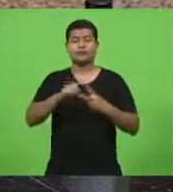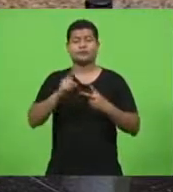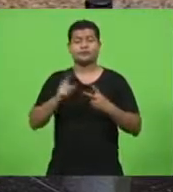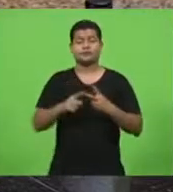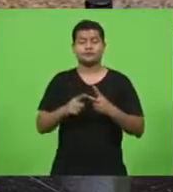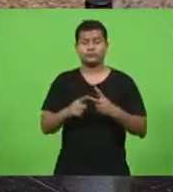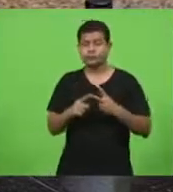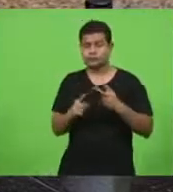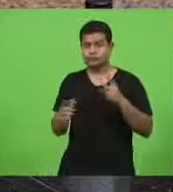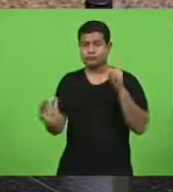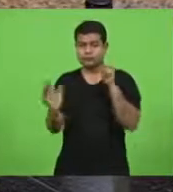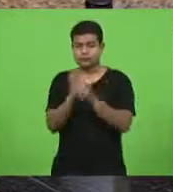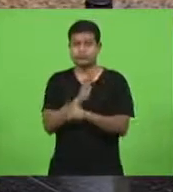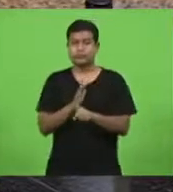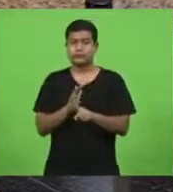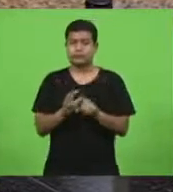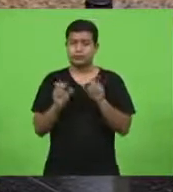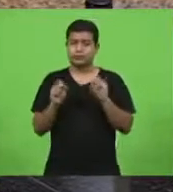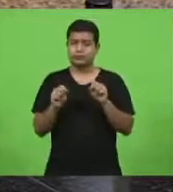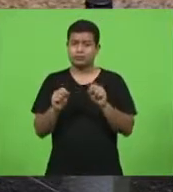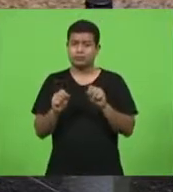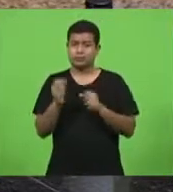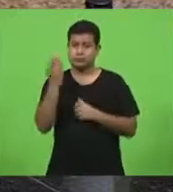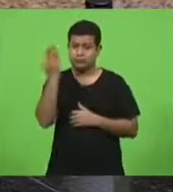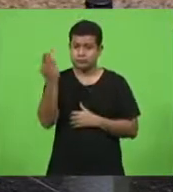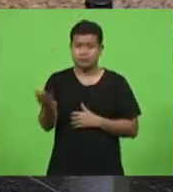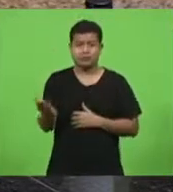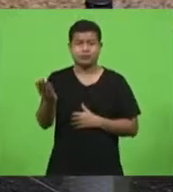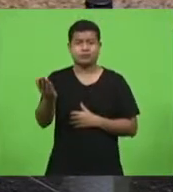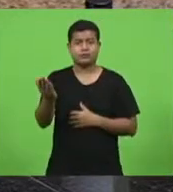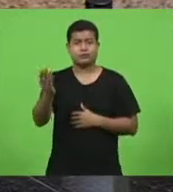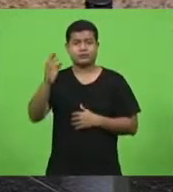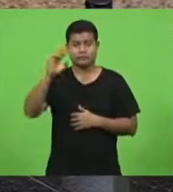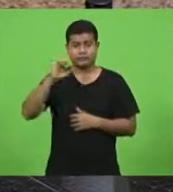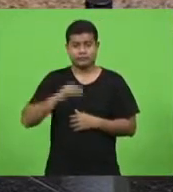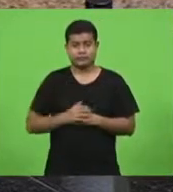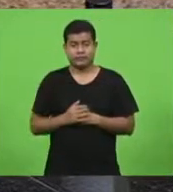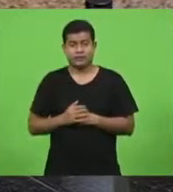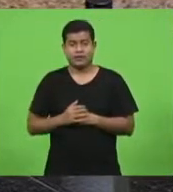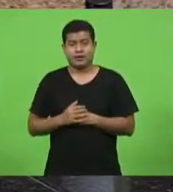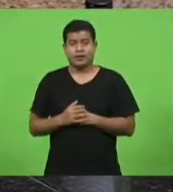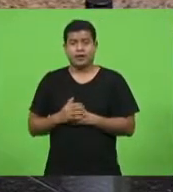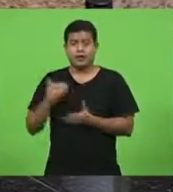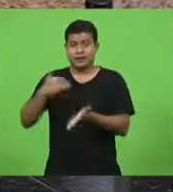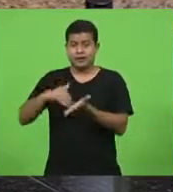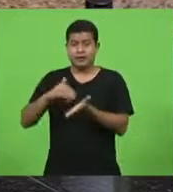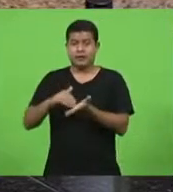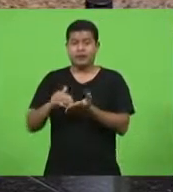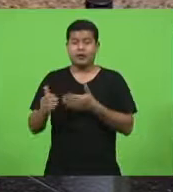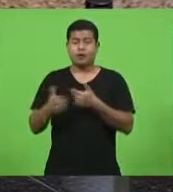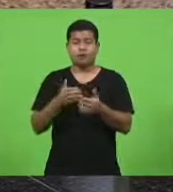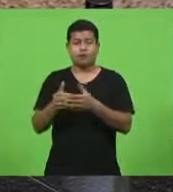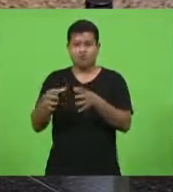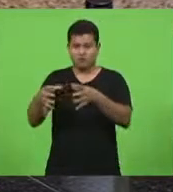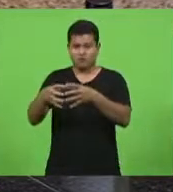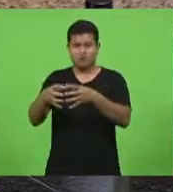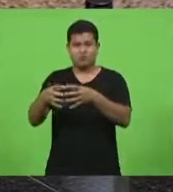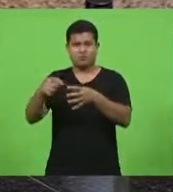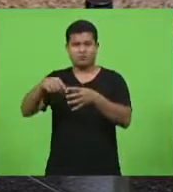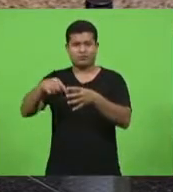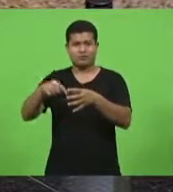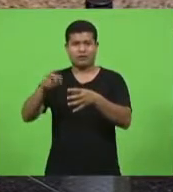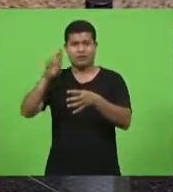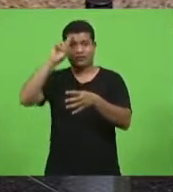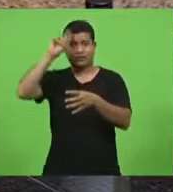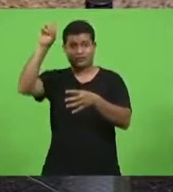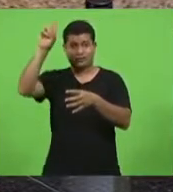duas perguntas que essas, sim, podem ser feitas para o senhor. E, independente que seja em colegiado, né,